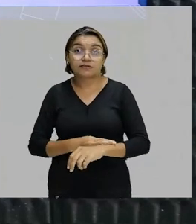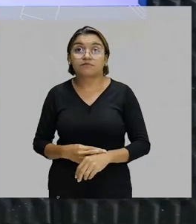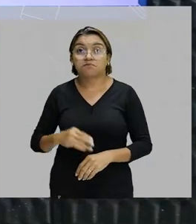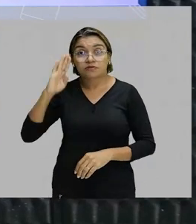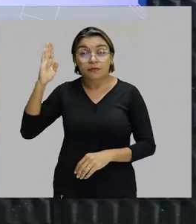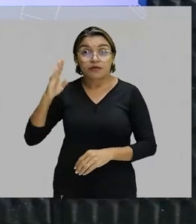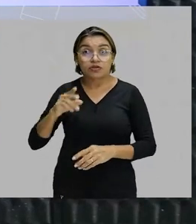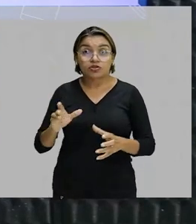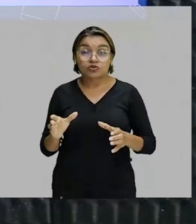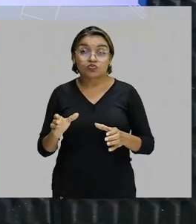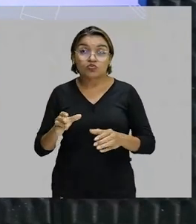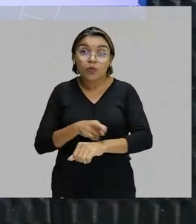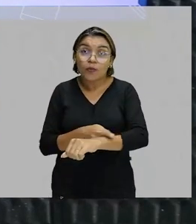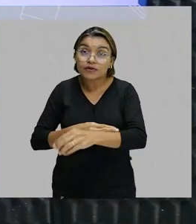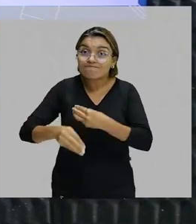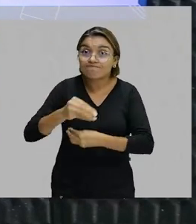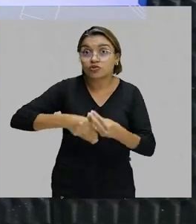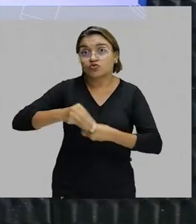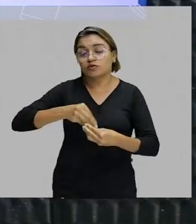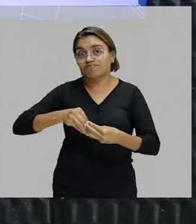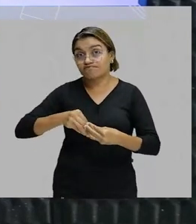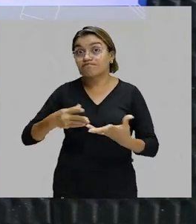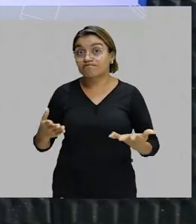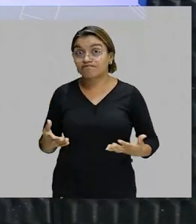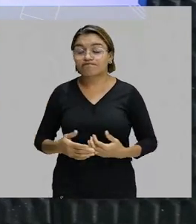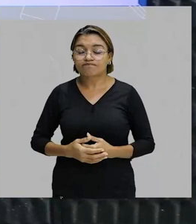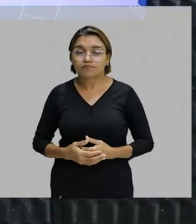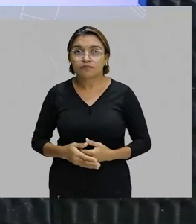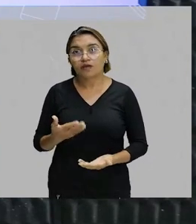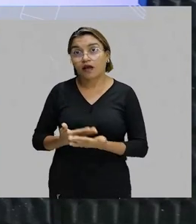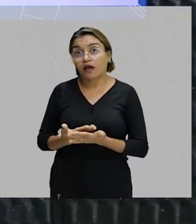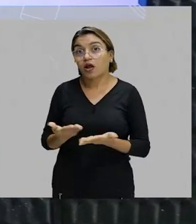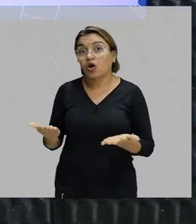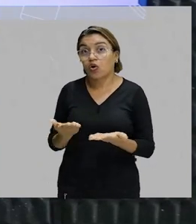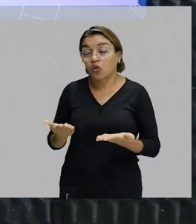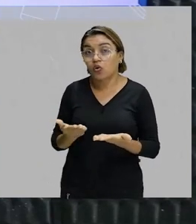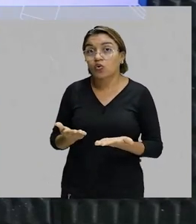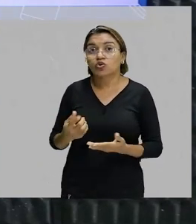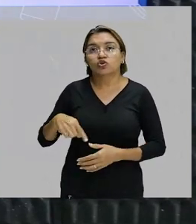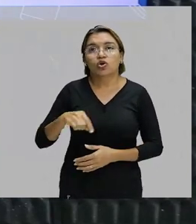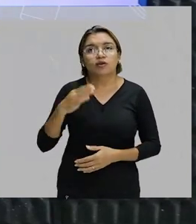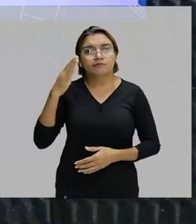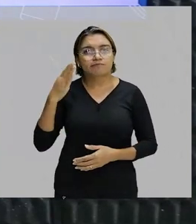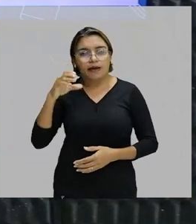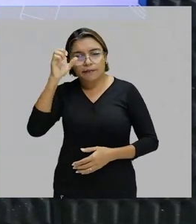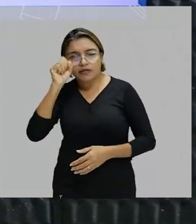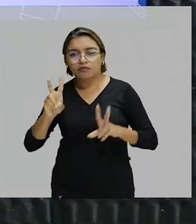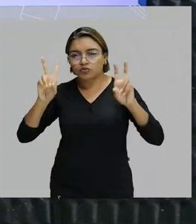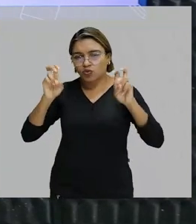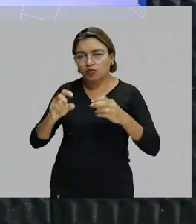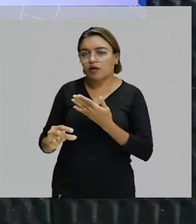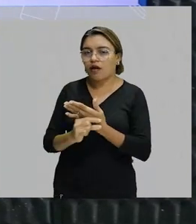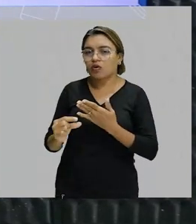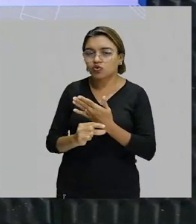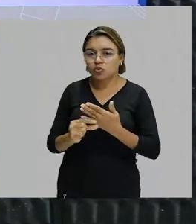missen nação sobre a mistura das raças certo na aula de hoje a gente viu o Fit autor alemão um dos